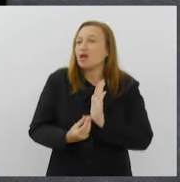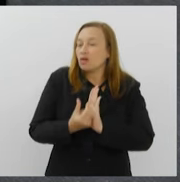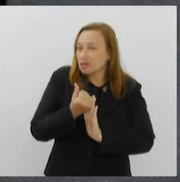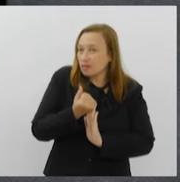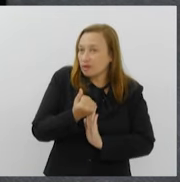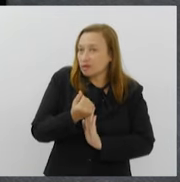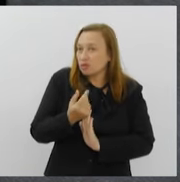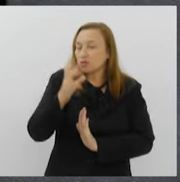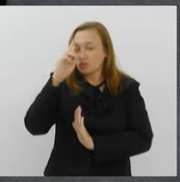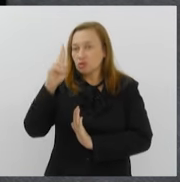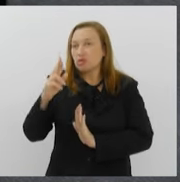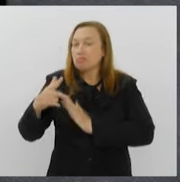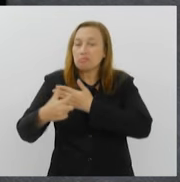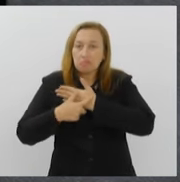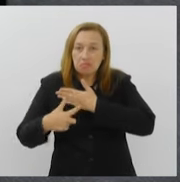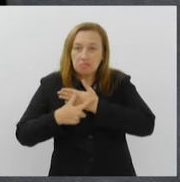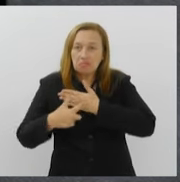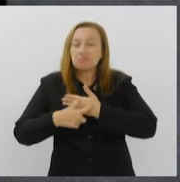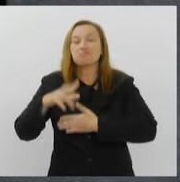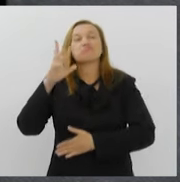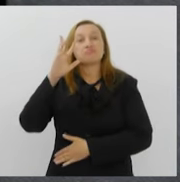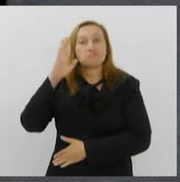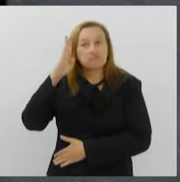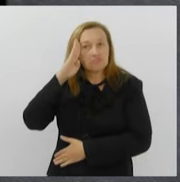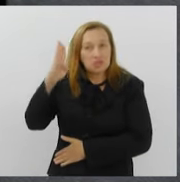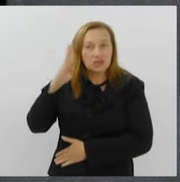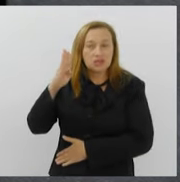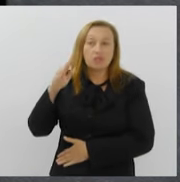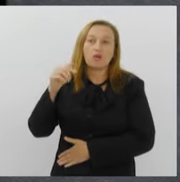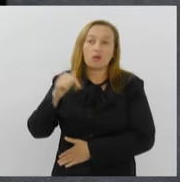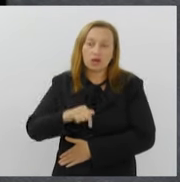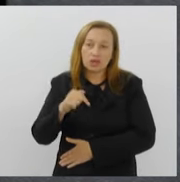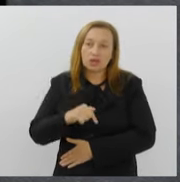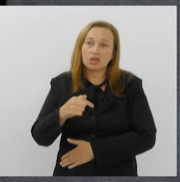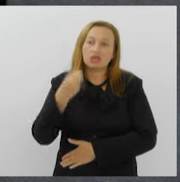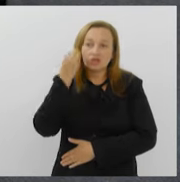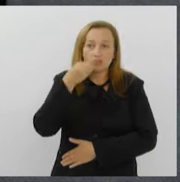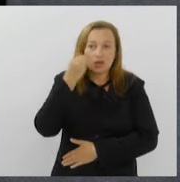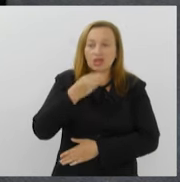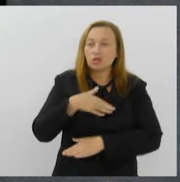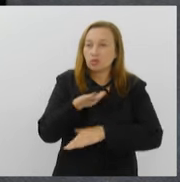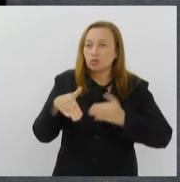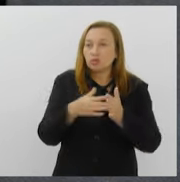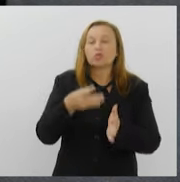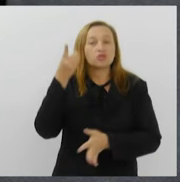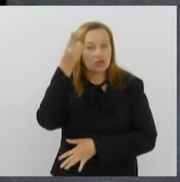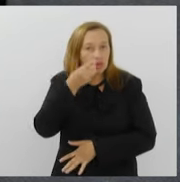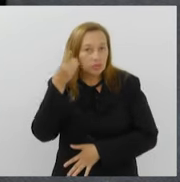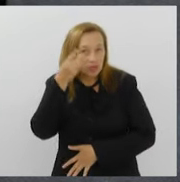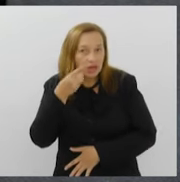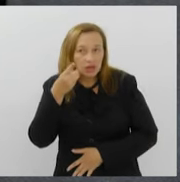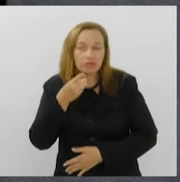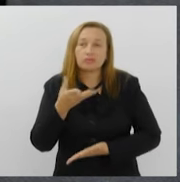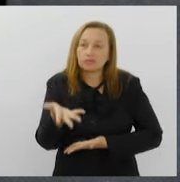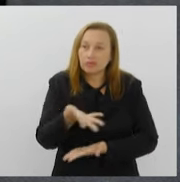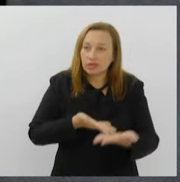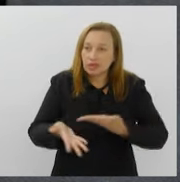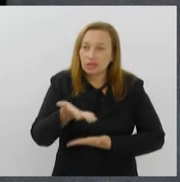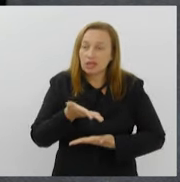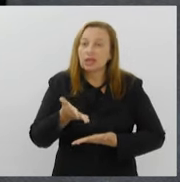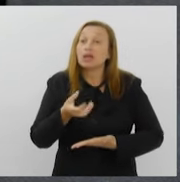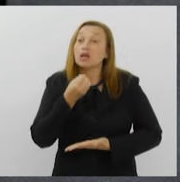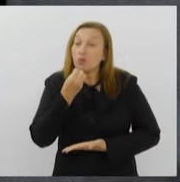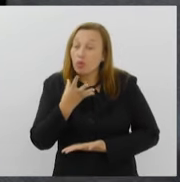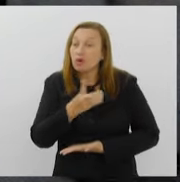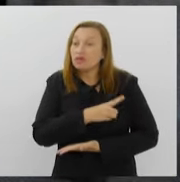Excelência tem um papel fundamental aqui de muito boa convivência com todos os deputados e ainda bem